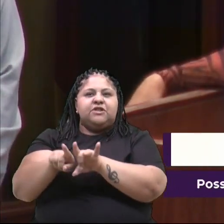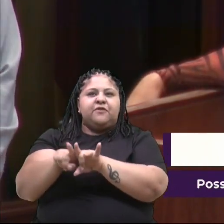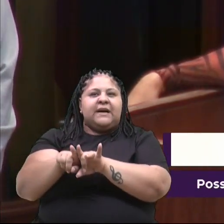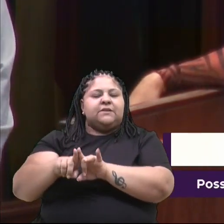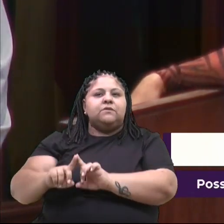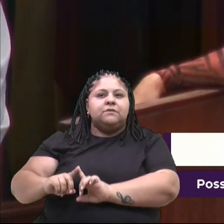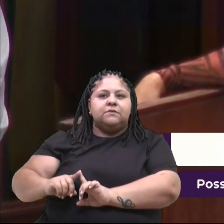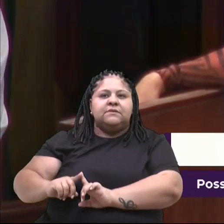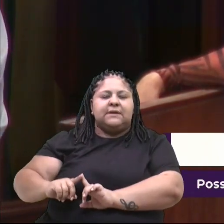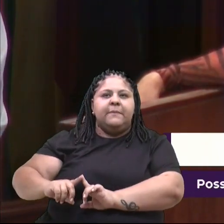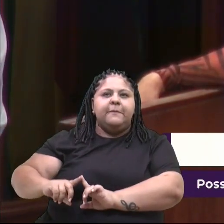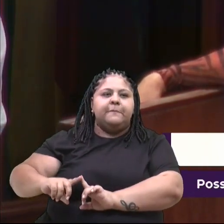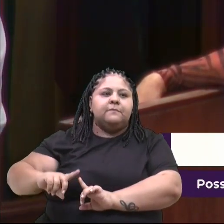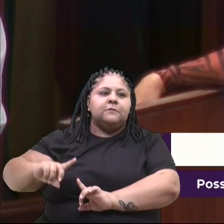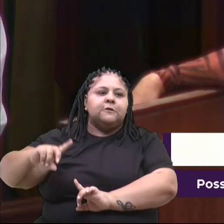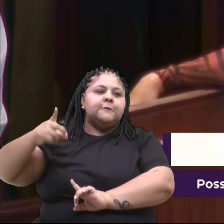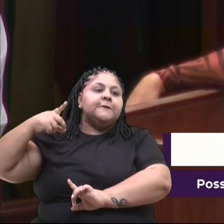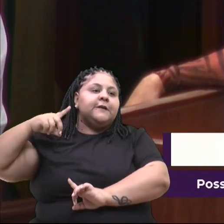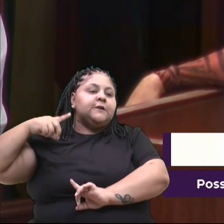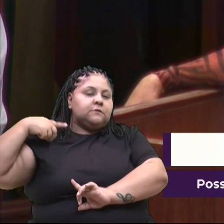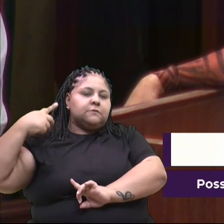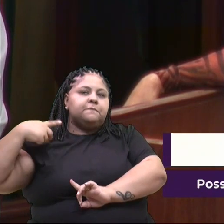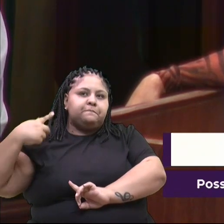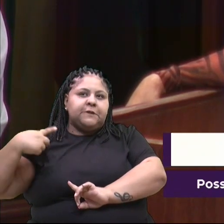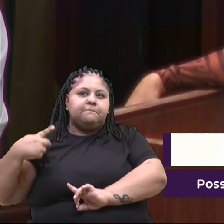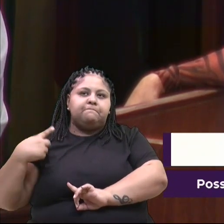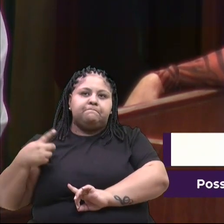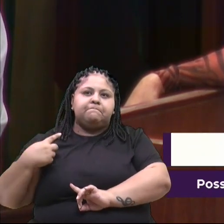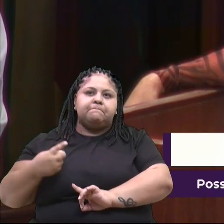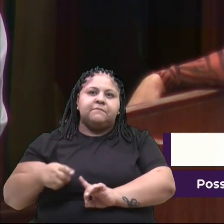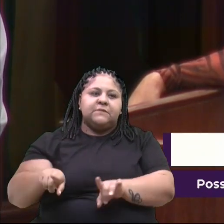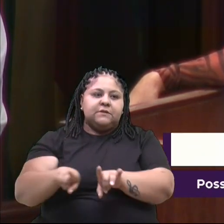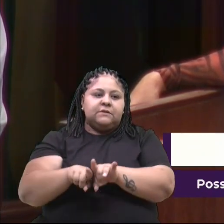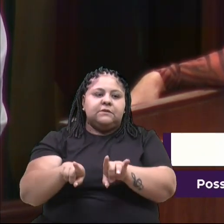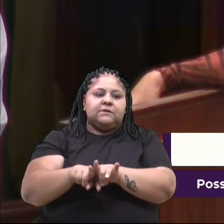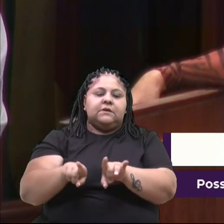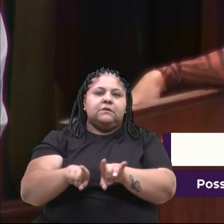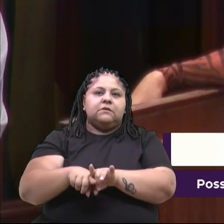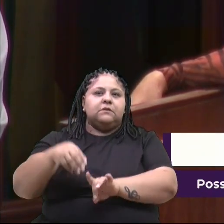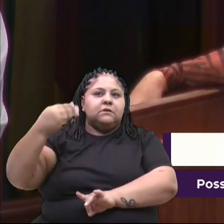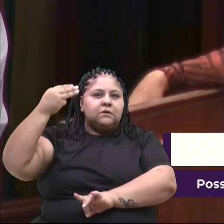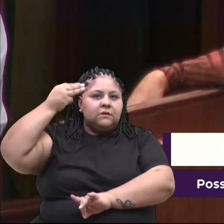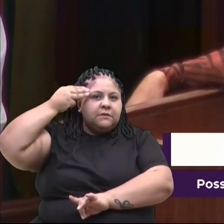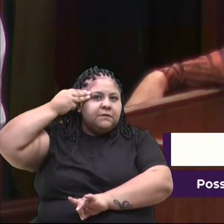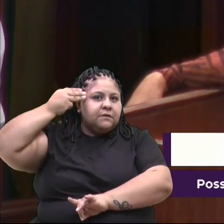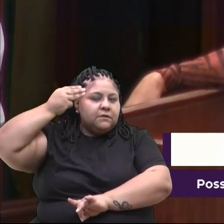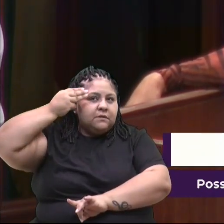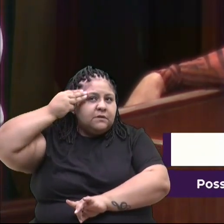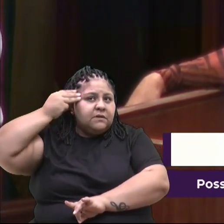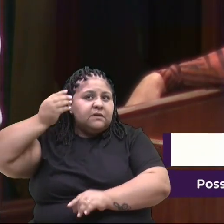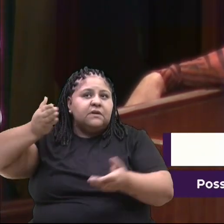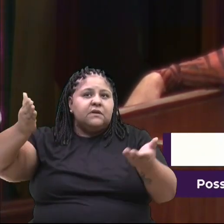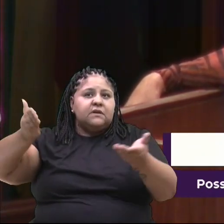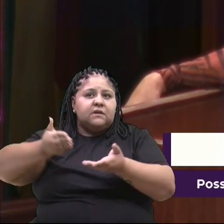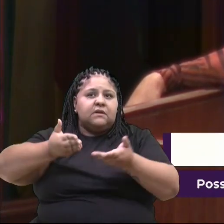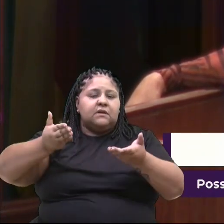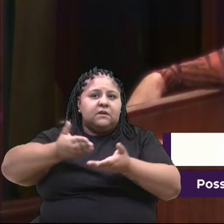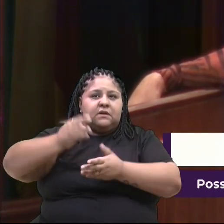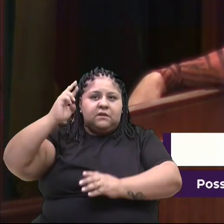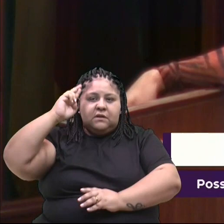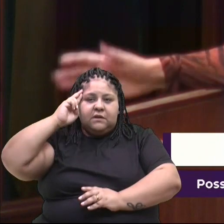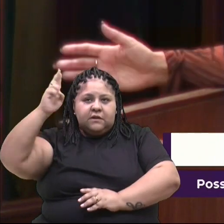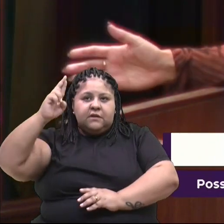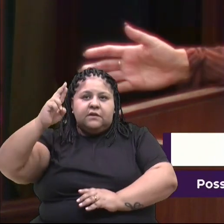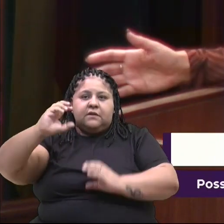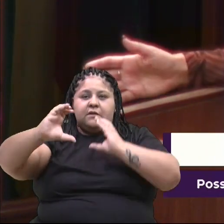da casa. Marcelo vem um pouquinho mais também. E o Marcelo, que já atua conosco aqui na coordenação da TV Câmara e agora vai ser o chefe de comunicação